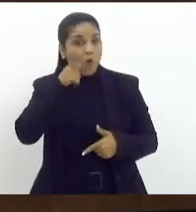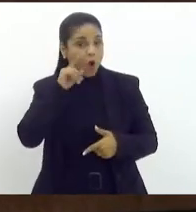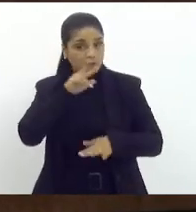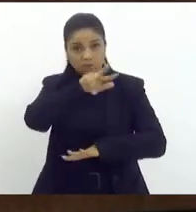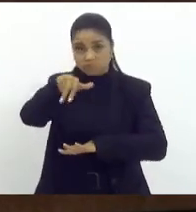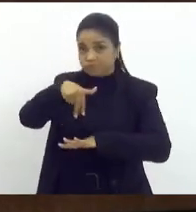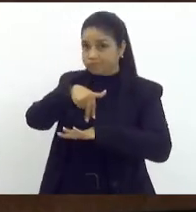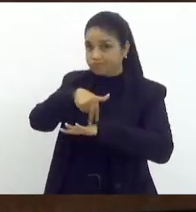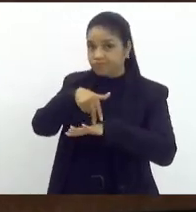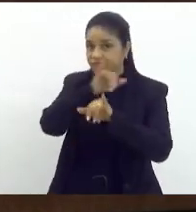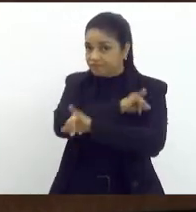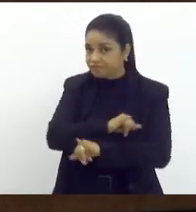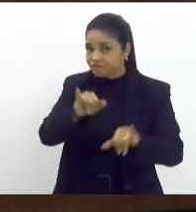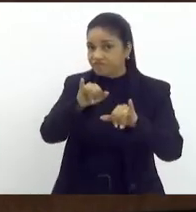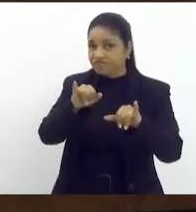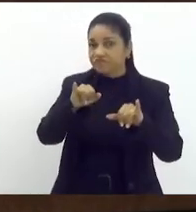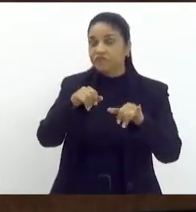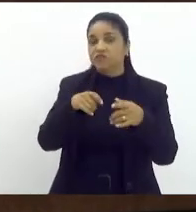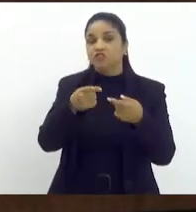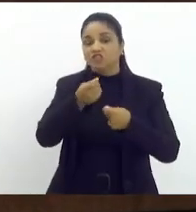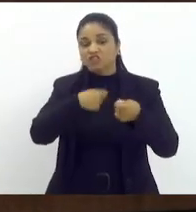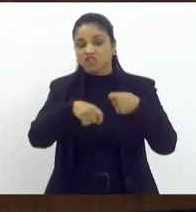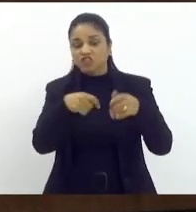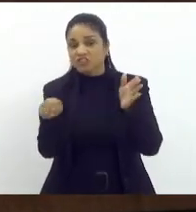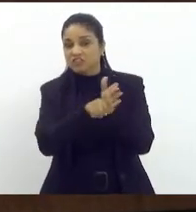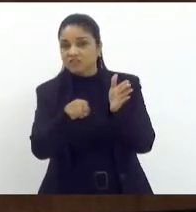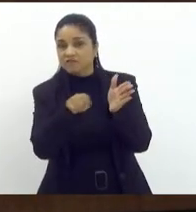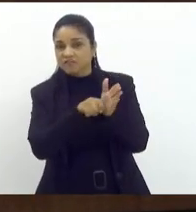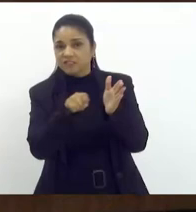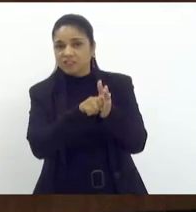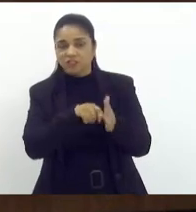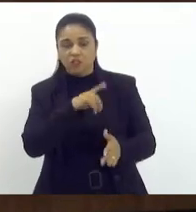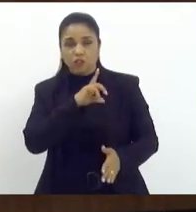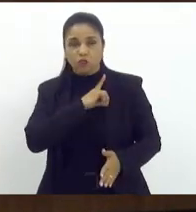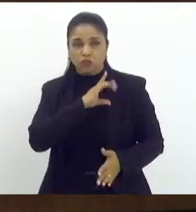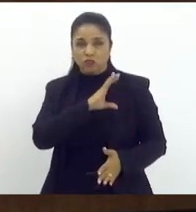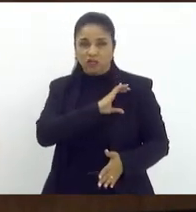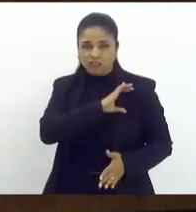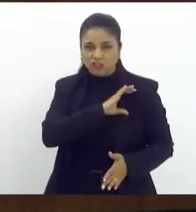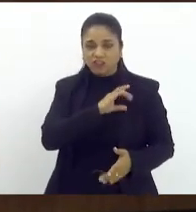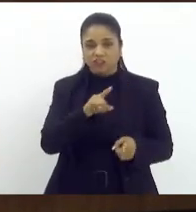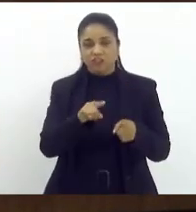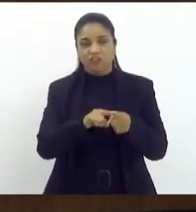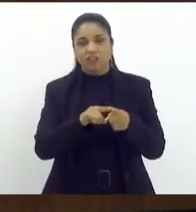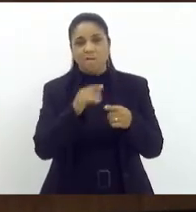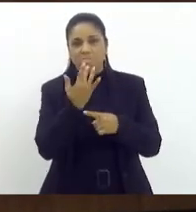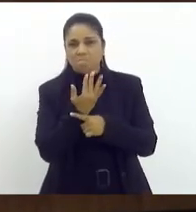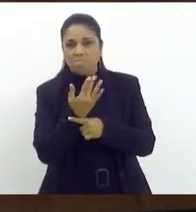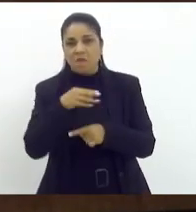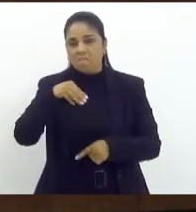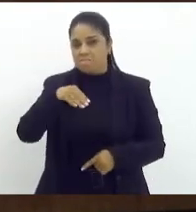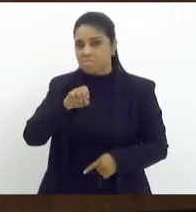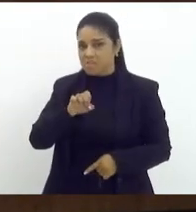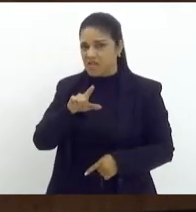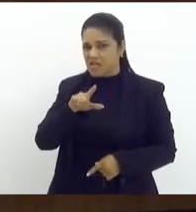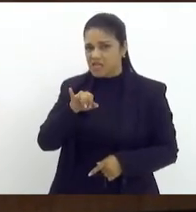falando que os traficantes Estão fazendo ali em Duque de Caxias hoje tudo é uma porcaria só